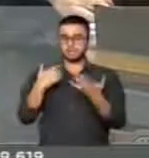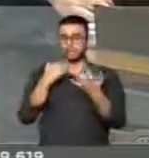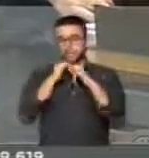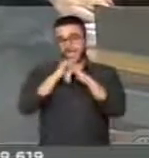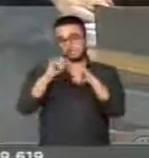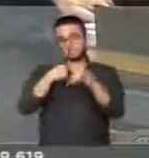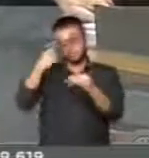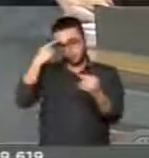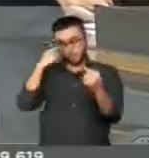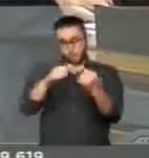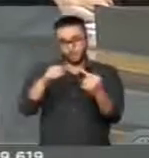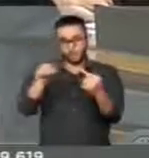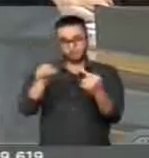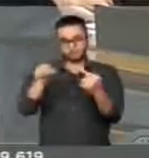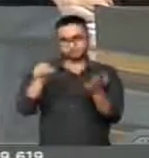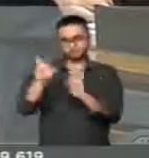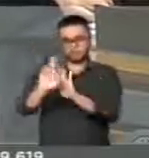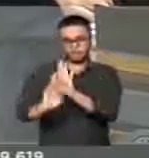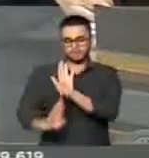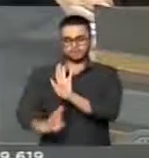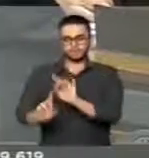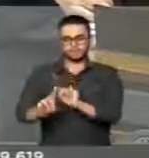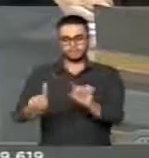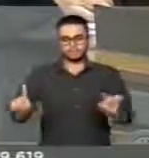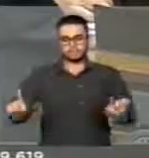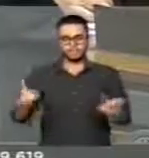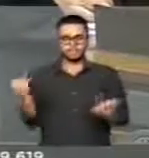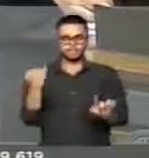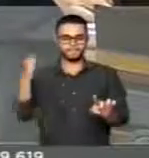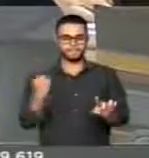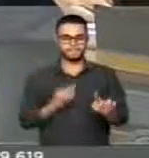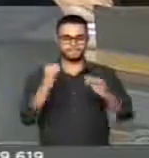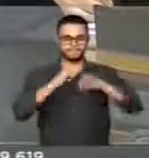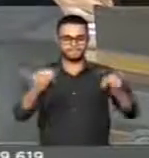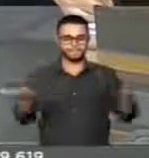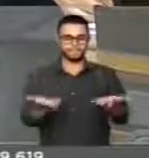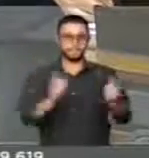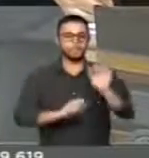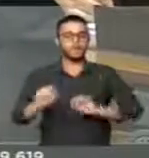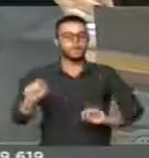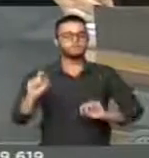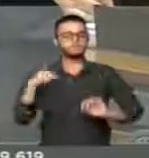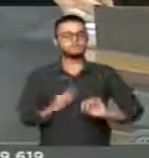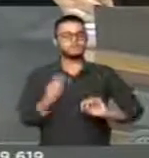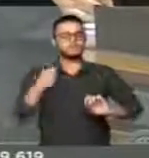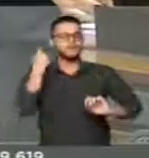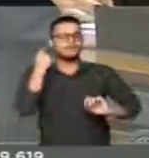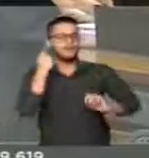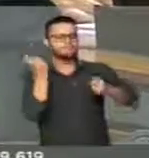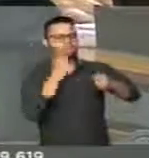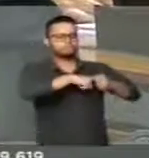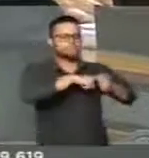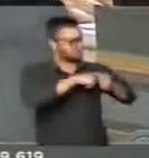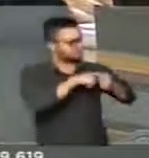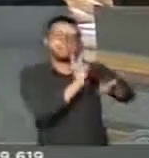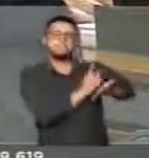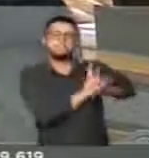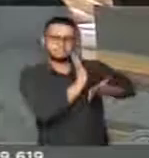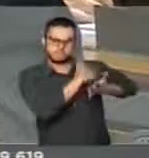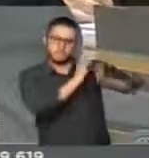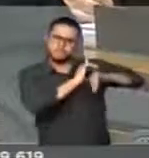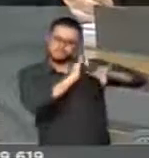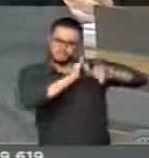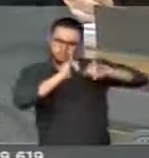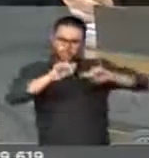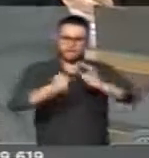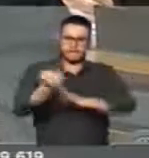mesmo. Mas é importante, nessa nossa manifestação, voltarmos, apesar de ter sido citado por mais de uma